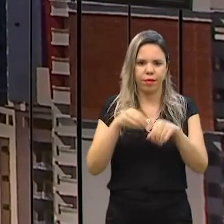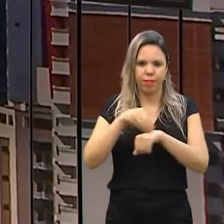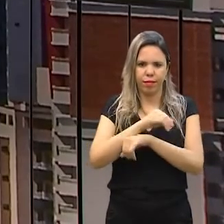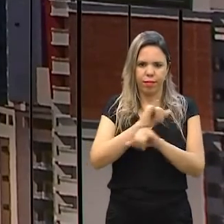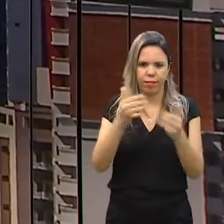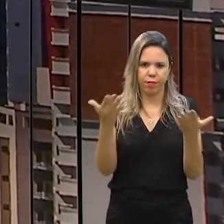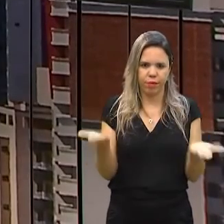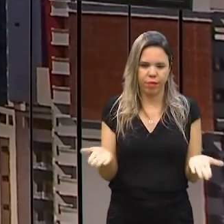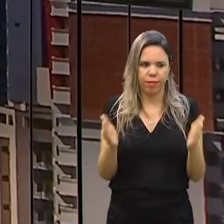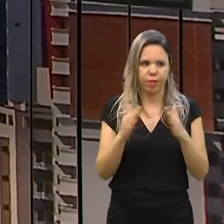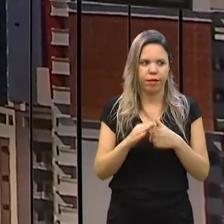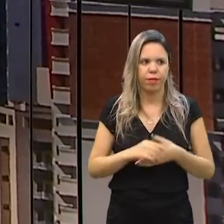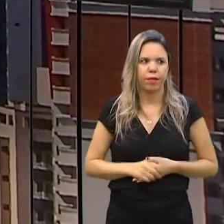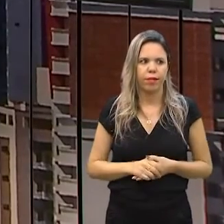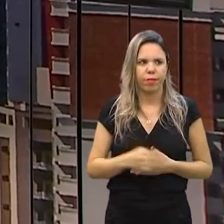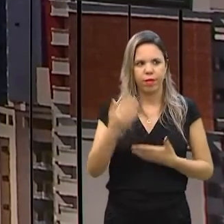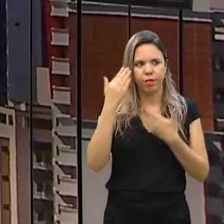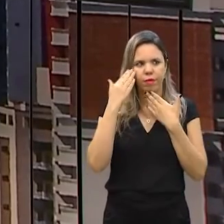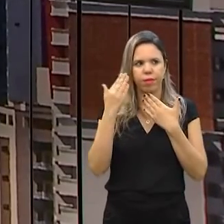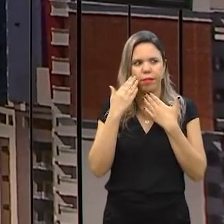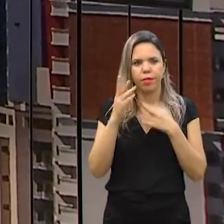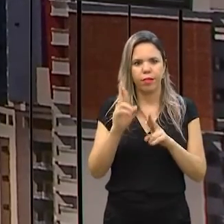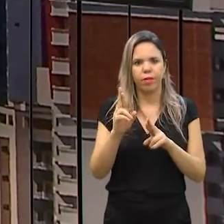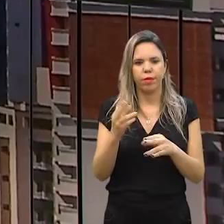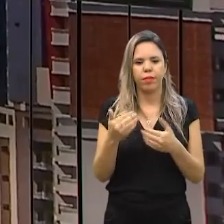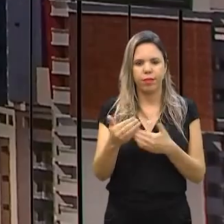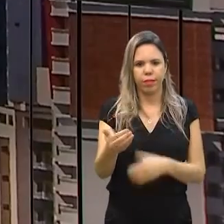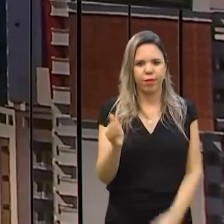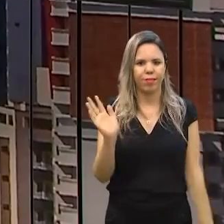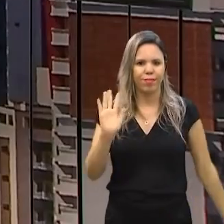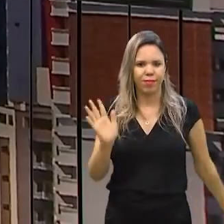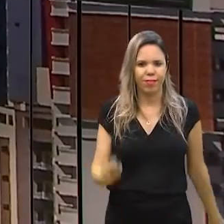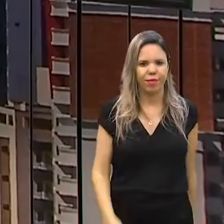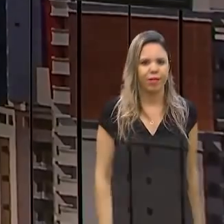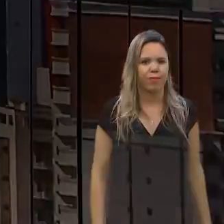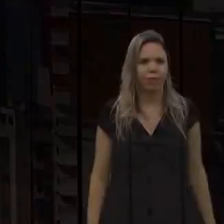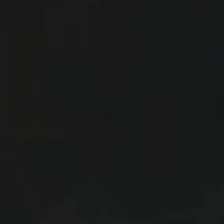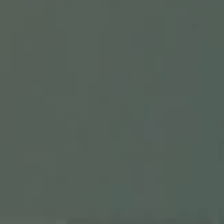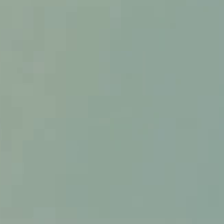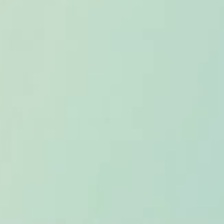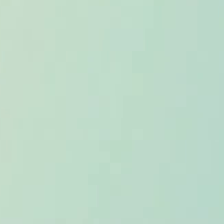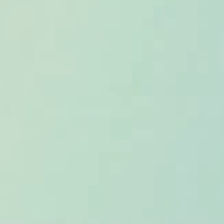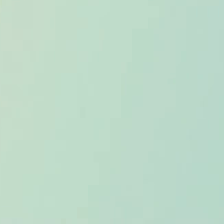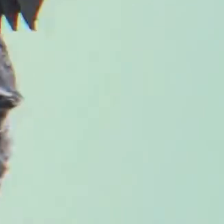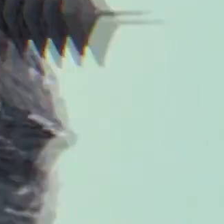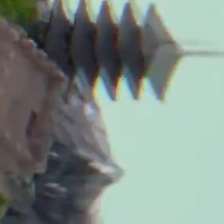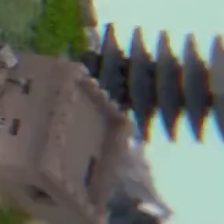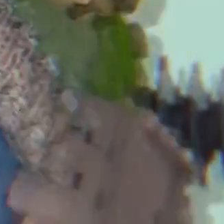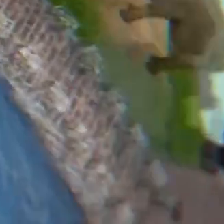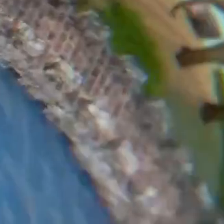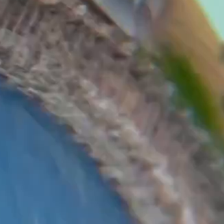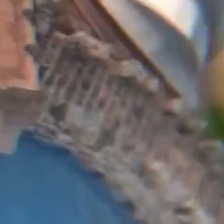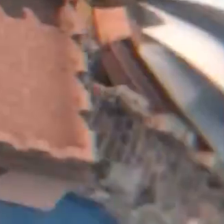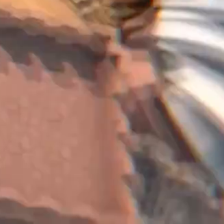para você aí de casa. Eu agradeço e te espero para a próxima, hein? Até! Tchau!